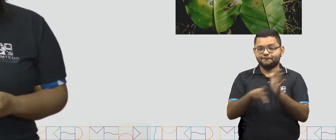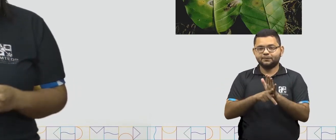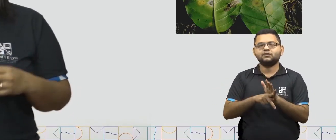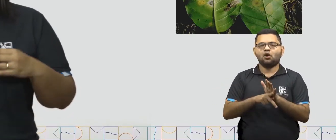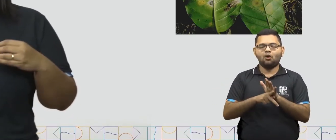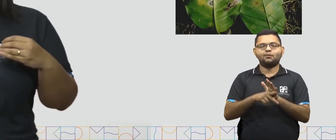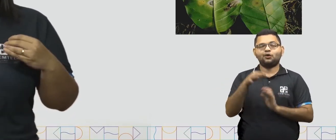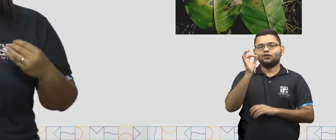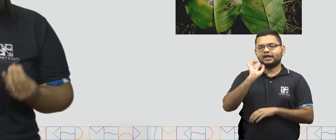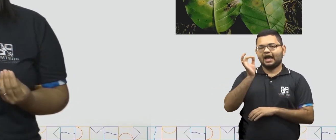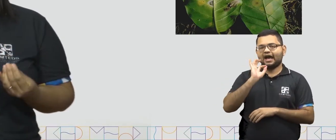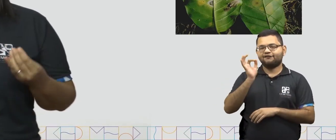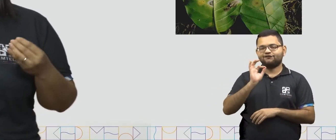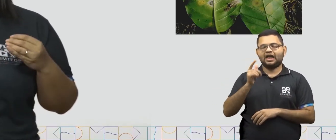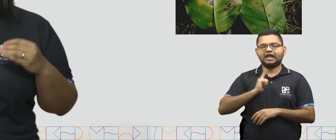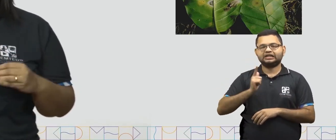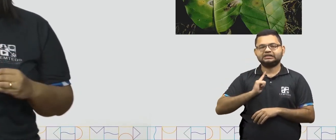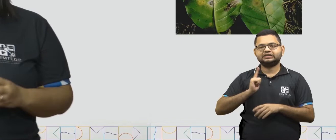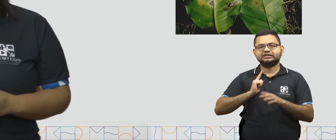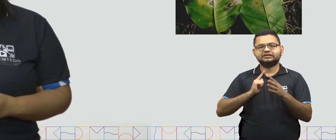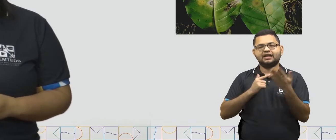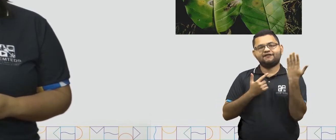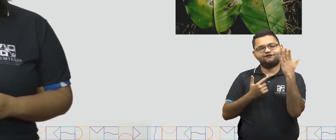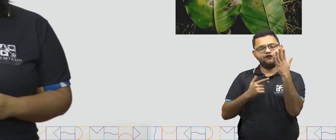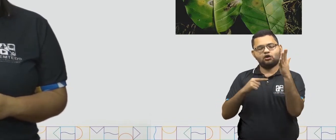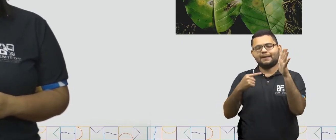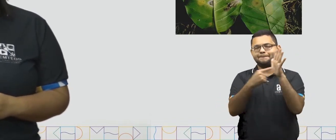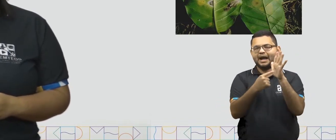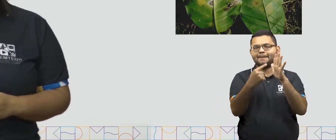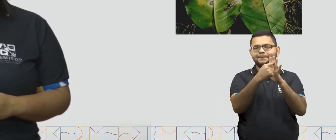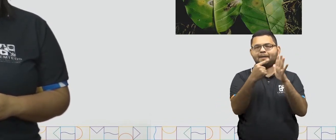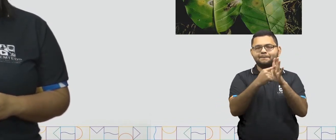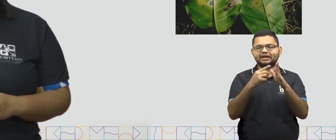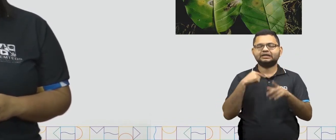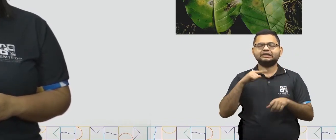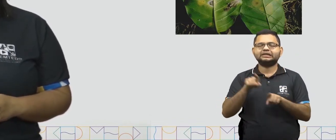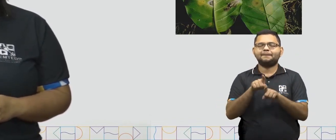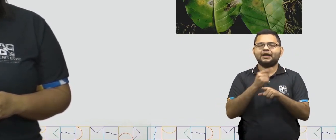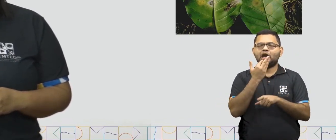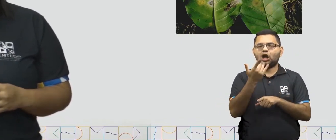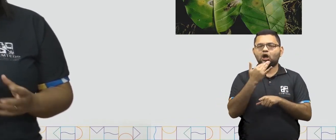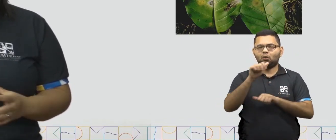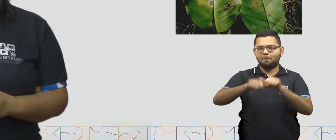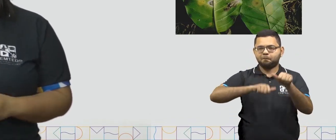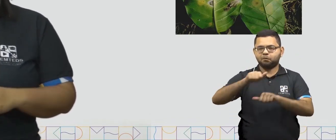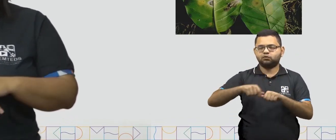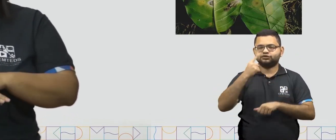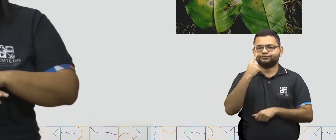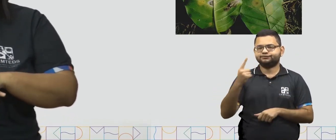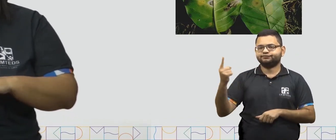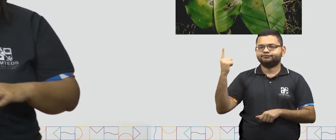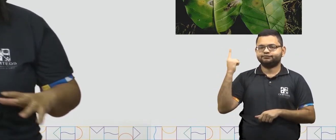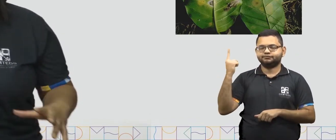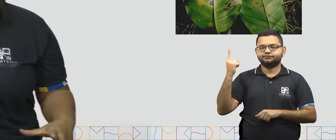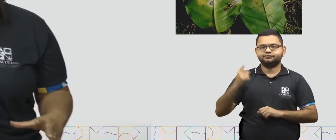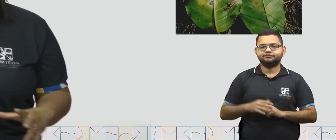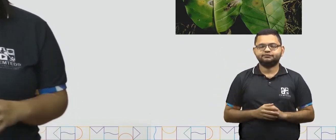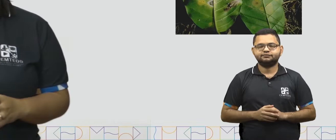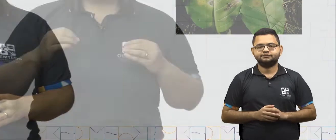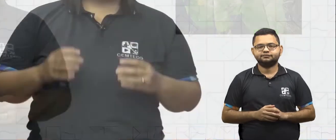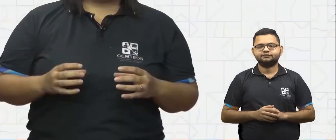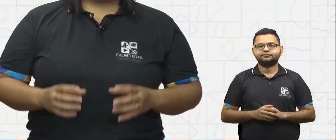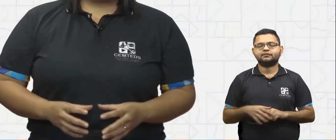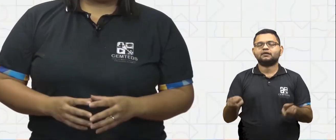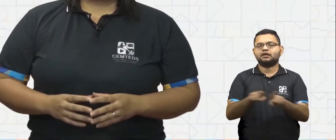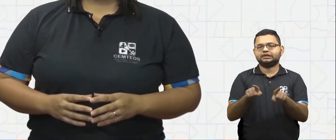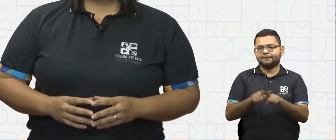que causa grandes furos e manchas marrons nas folhas desta planta, podendo devastar